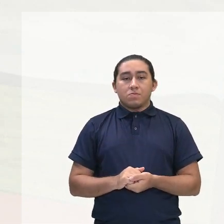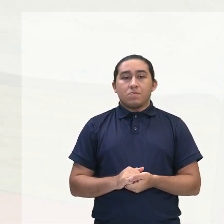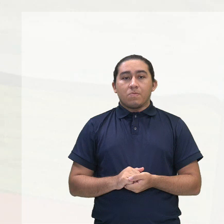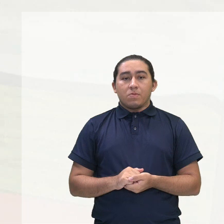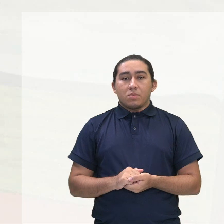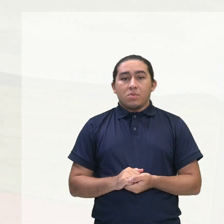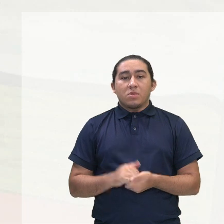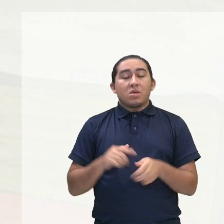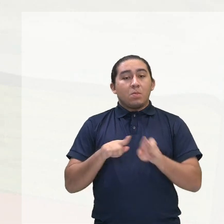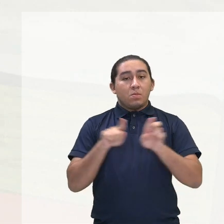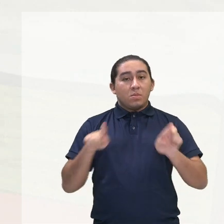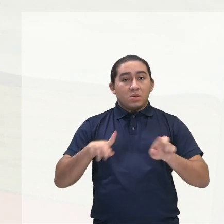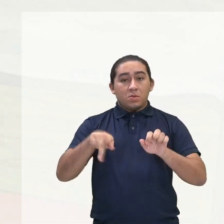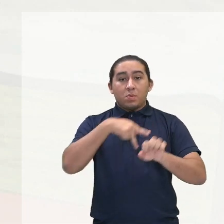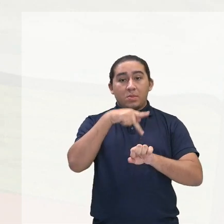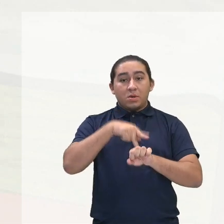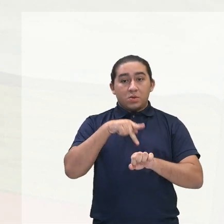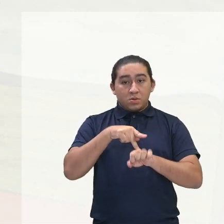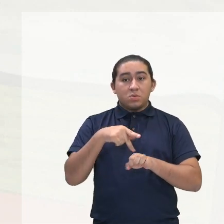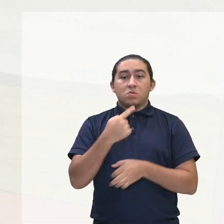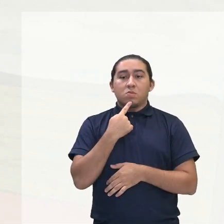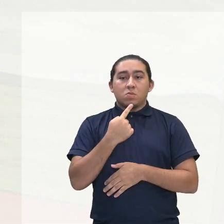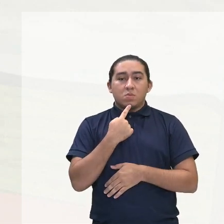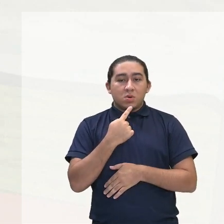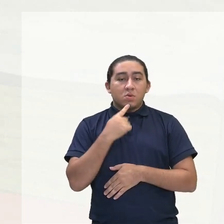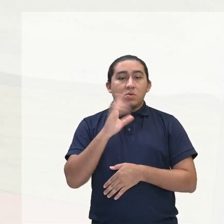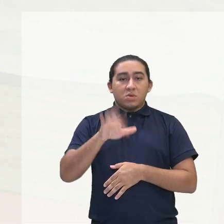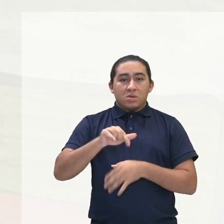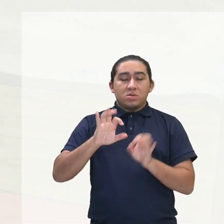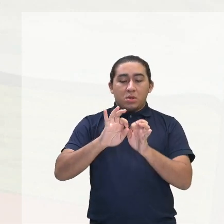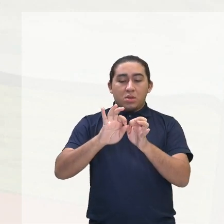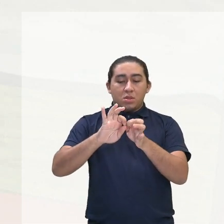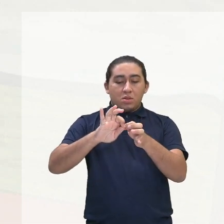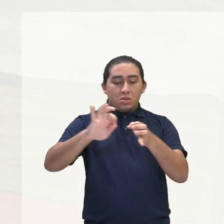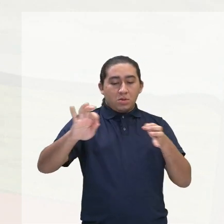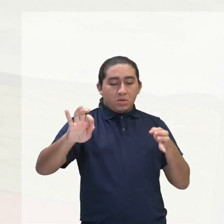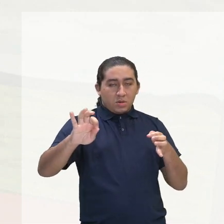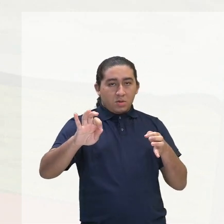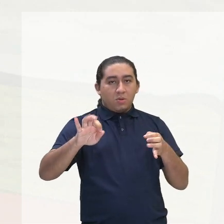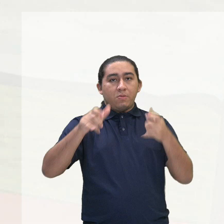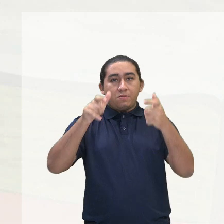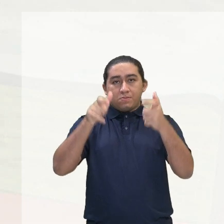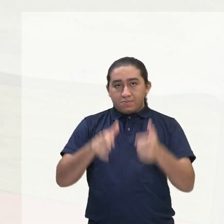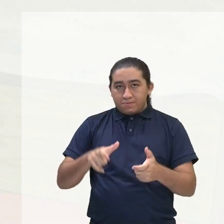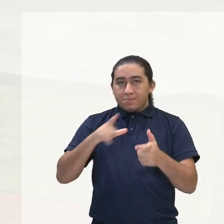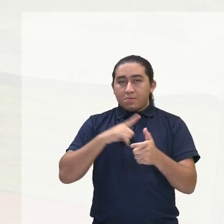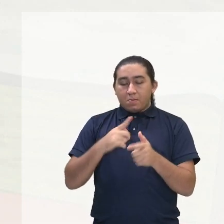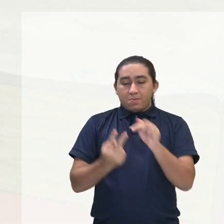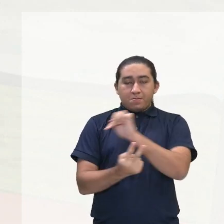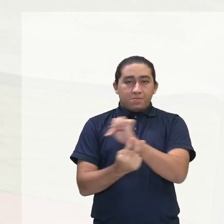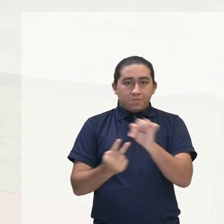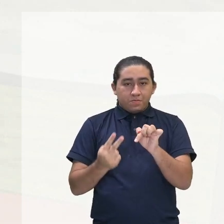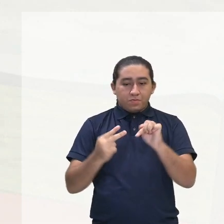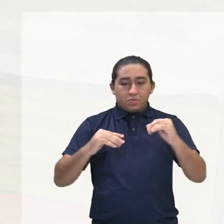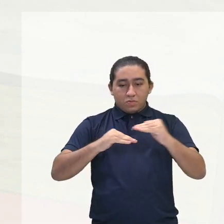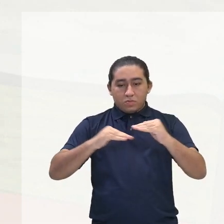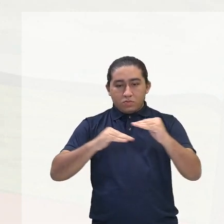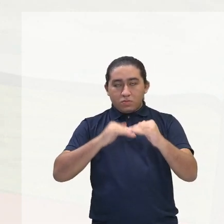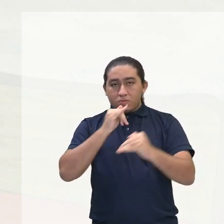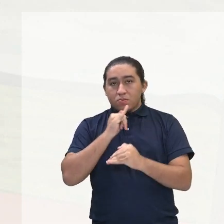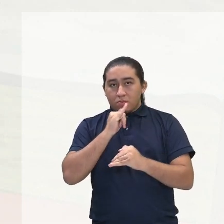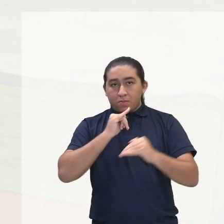mas os países, as cidades que ficam próximas ali, a localização onde tem duas placas, por exemplo, com